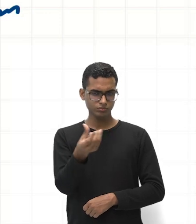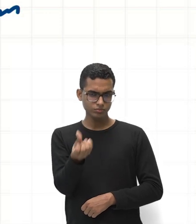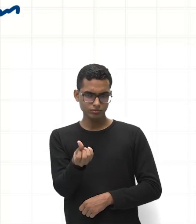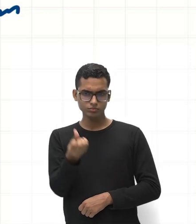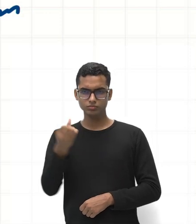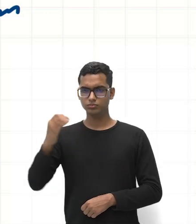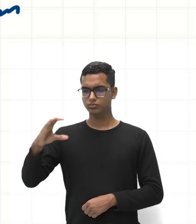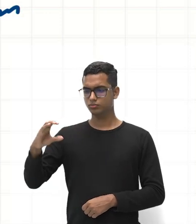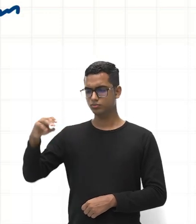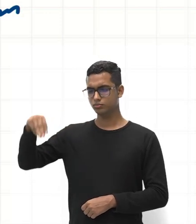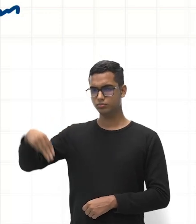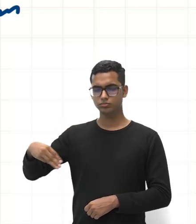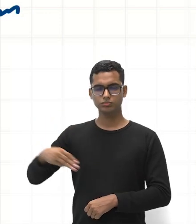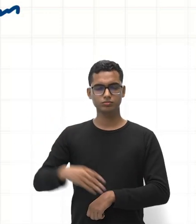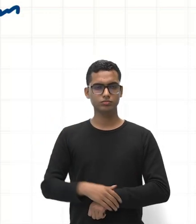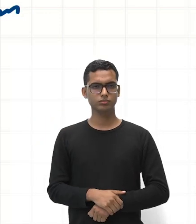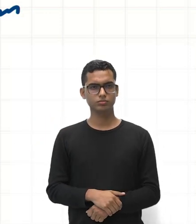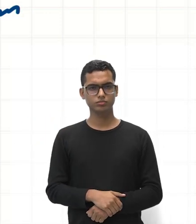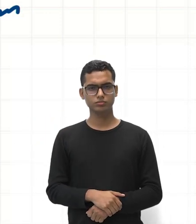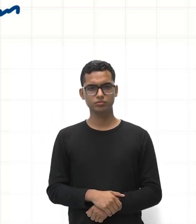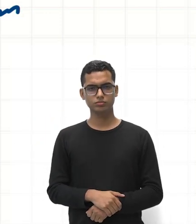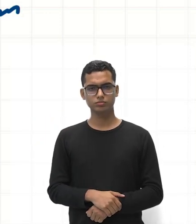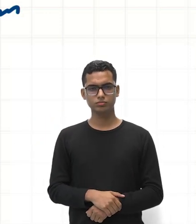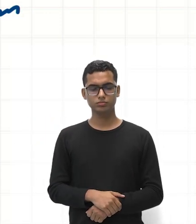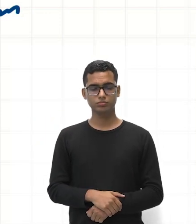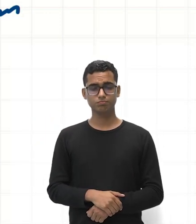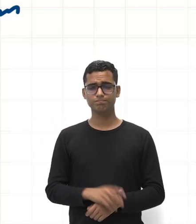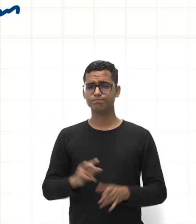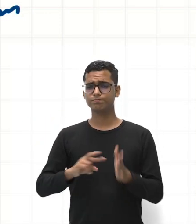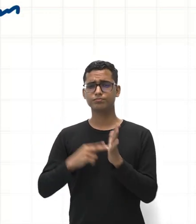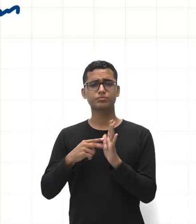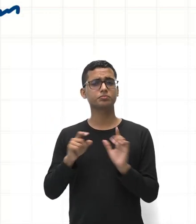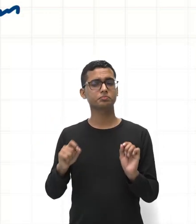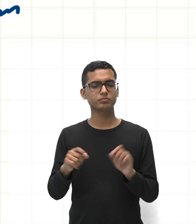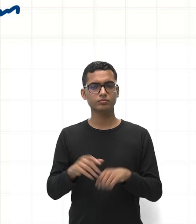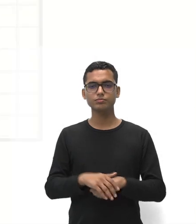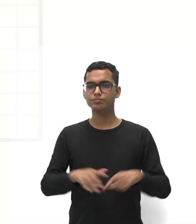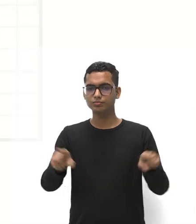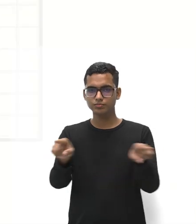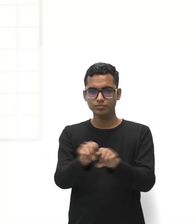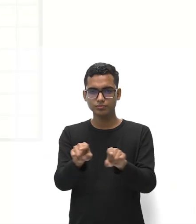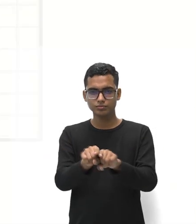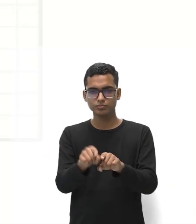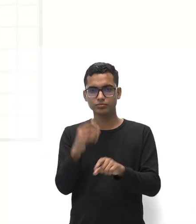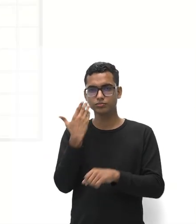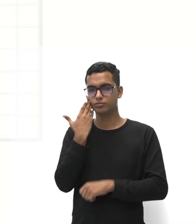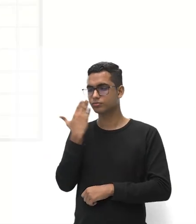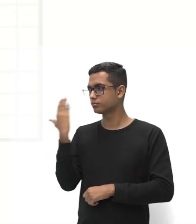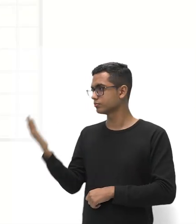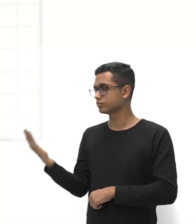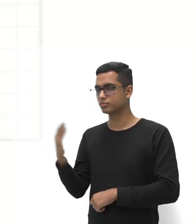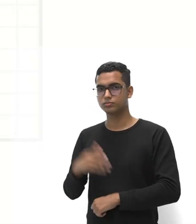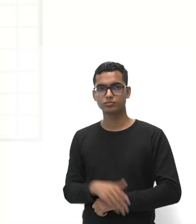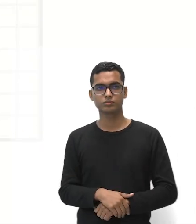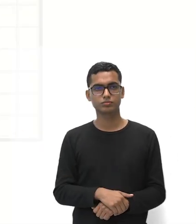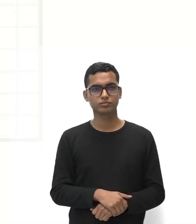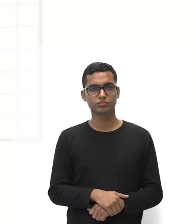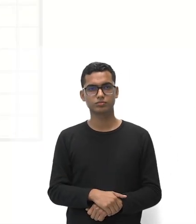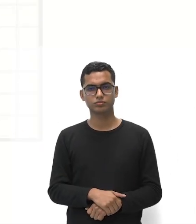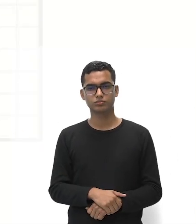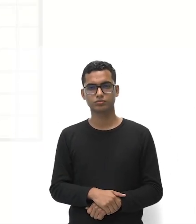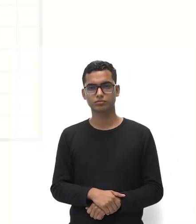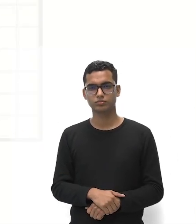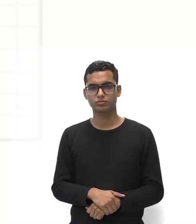36 centímetros. Quer dizer, olha para cá, que o perímetro também, ó, que o